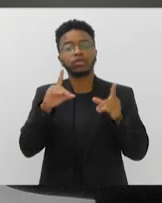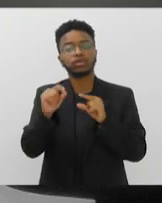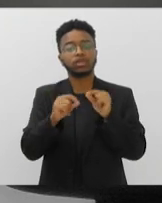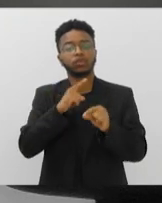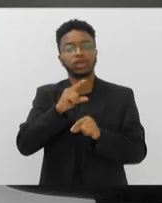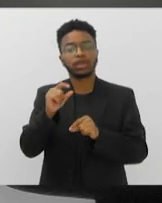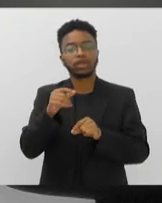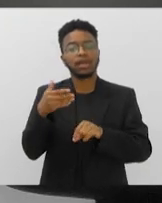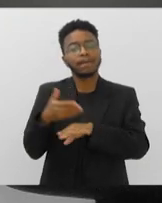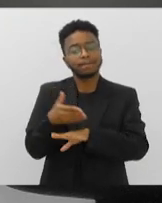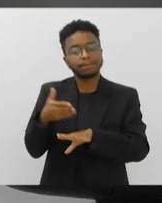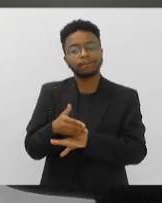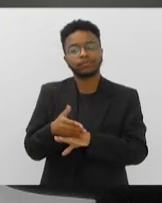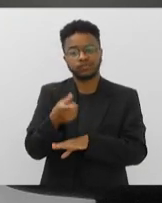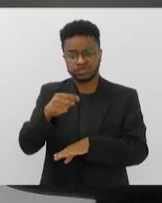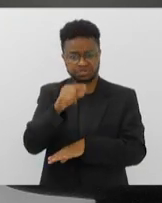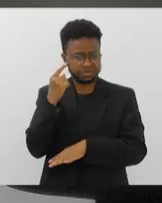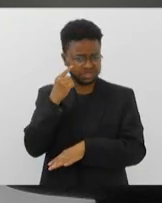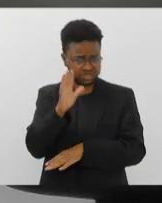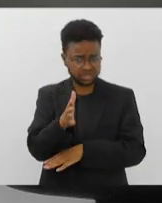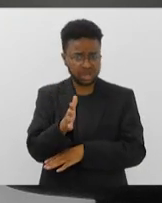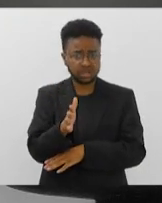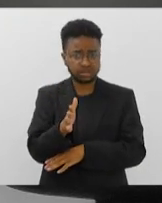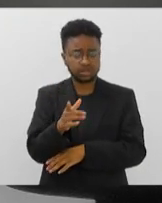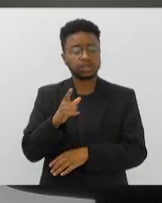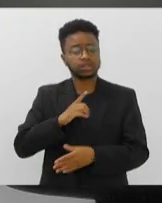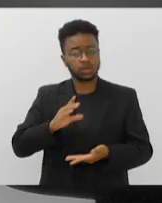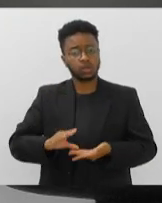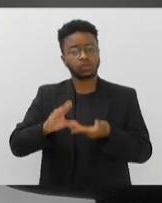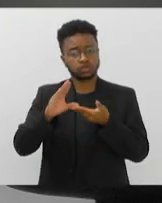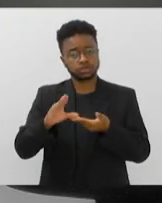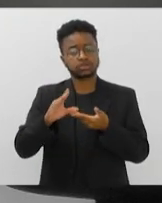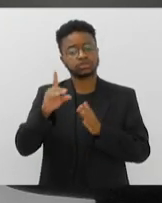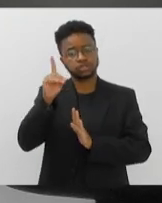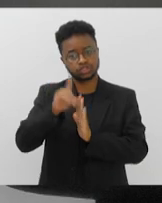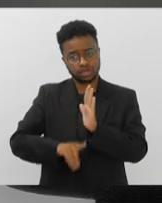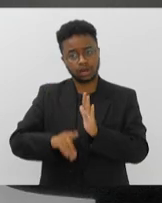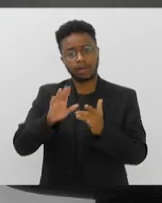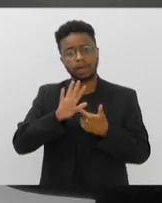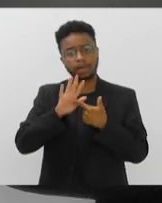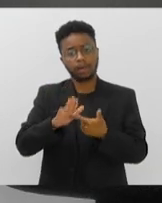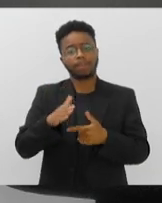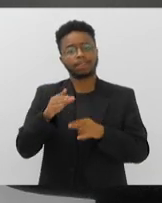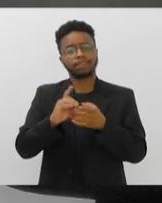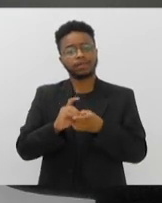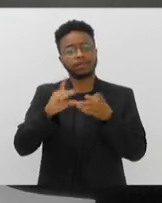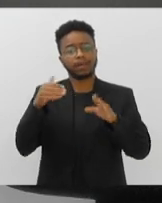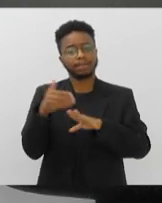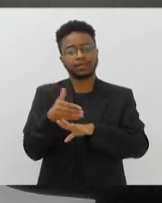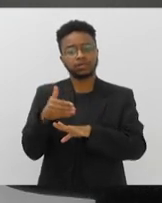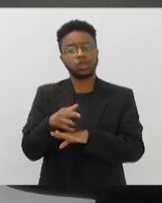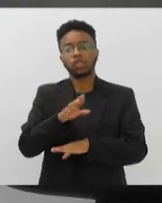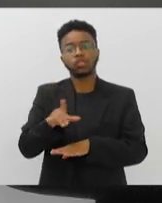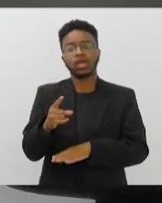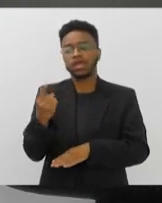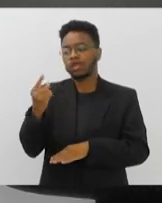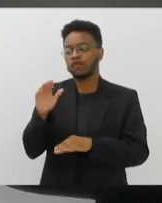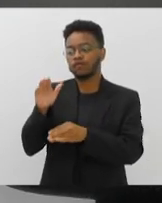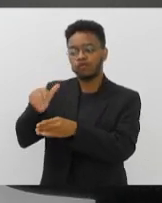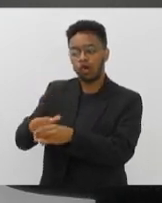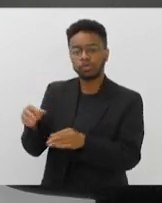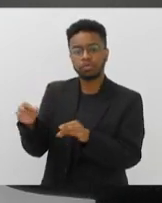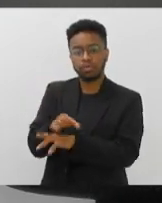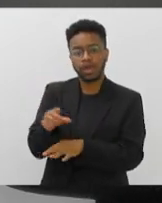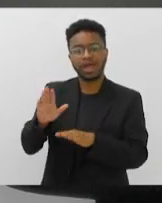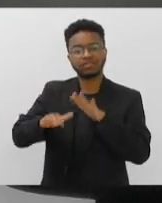participativa não sei se você pararam para pensar nisso conselho de direitos é manifestação da Democracia participativa que não só um representante eleito pelo estado que às